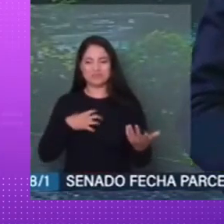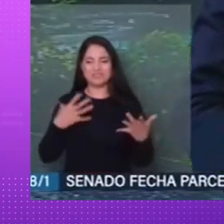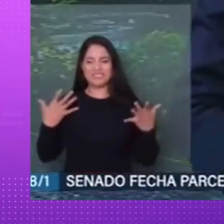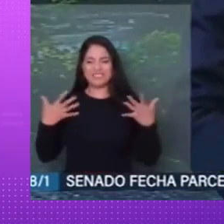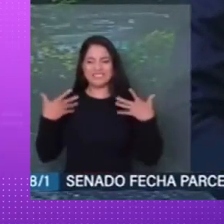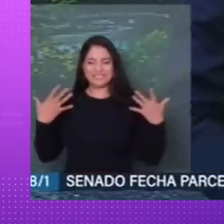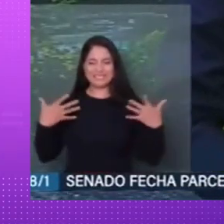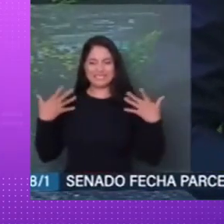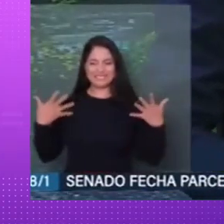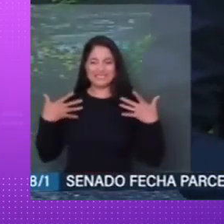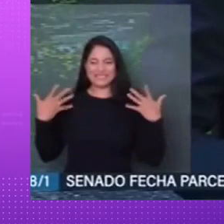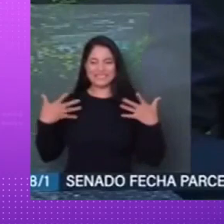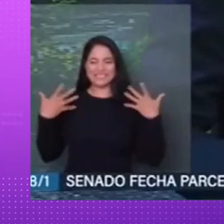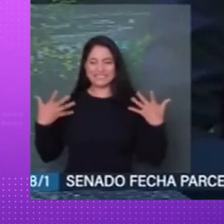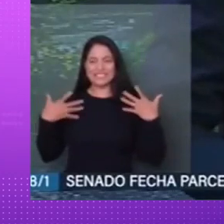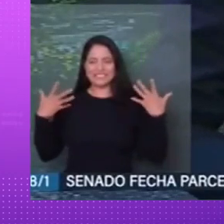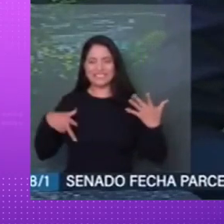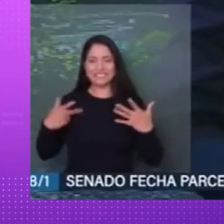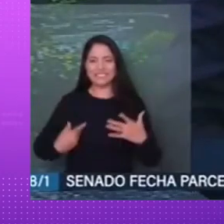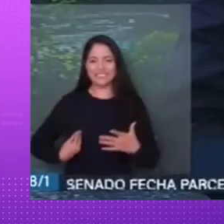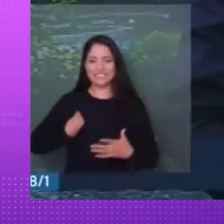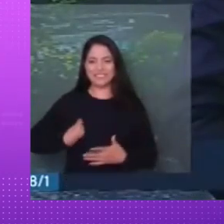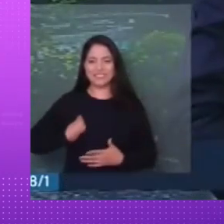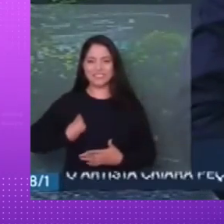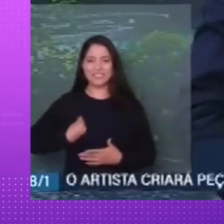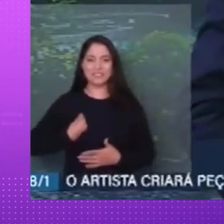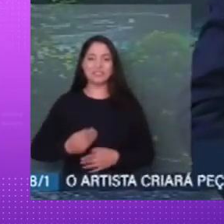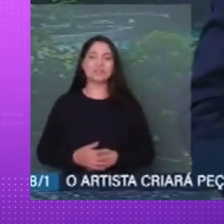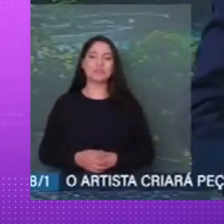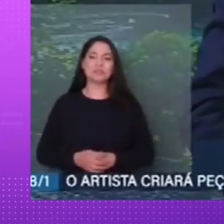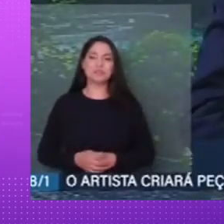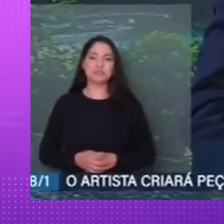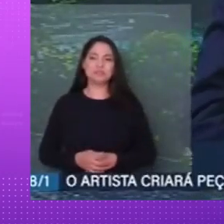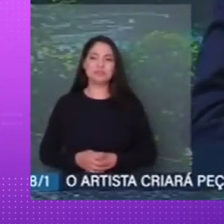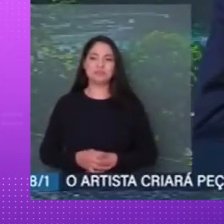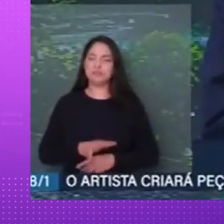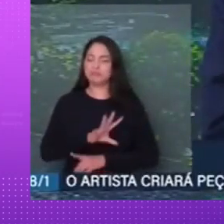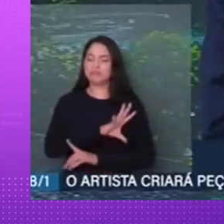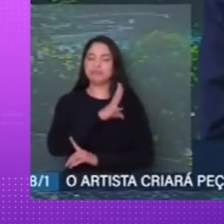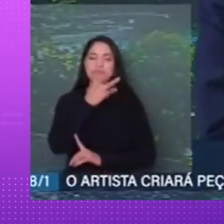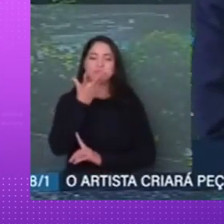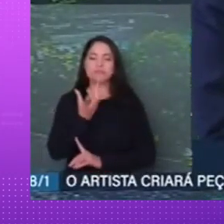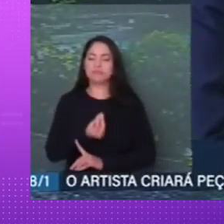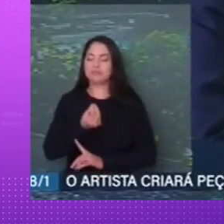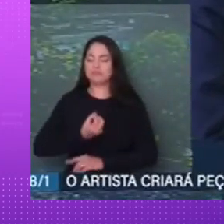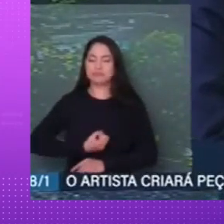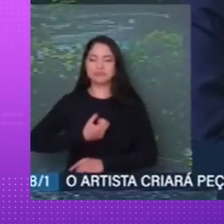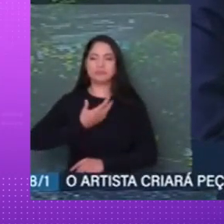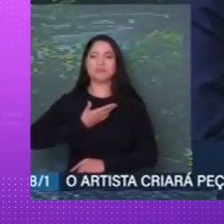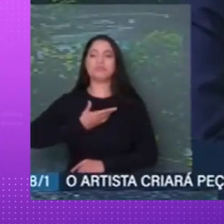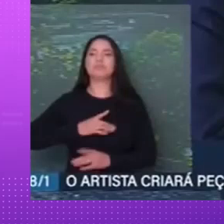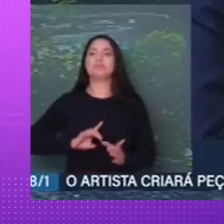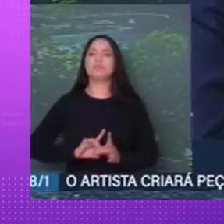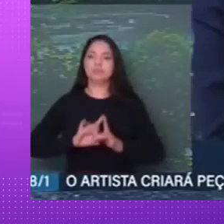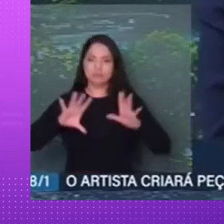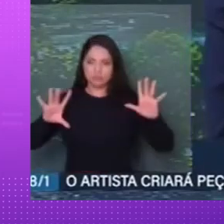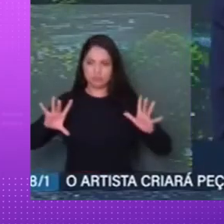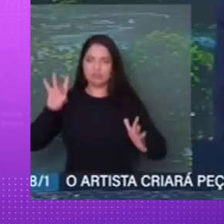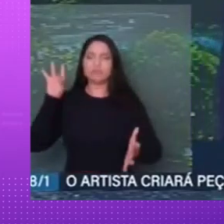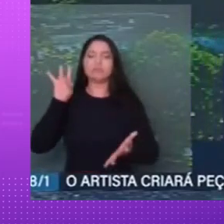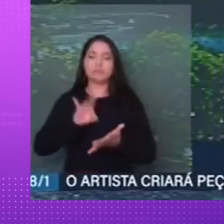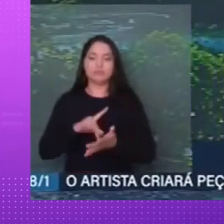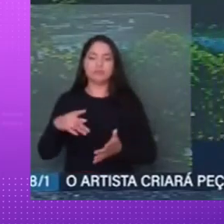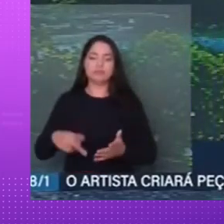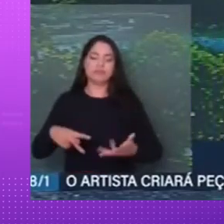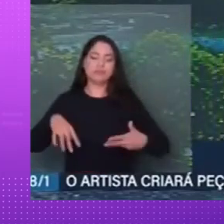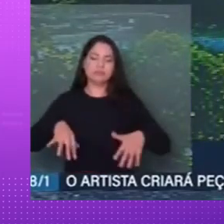outro na força, fica ali com um discursinho dizendo que não, é porque nós queremos tomar a pauta, fazer com que a